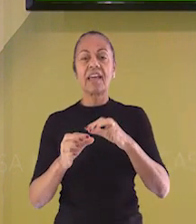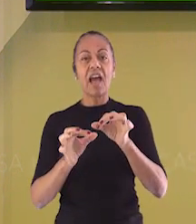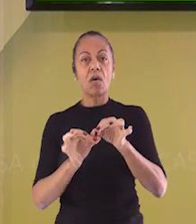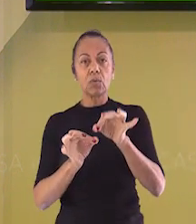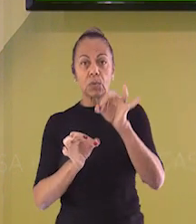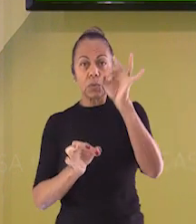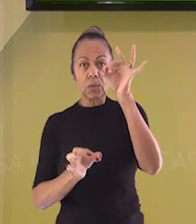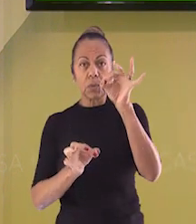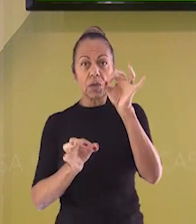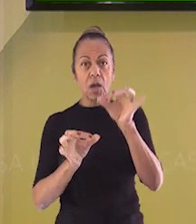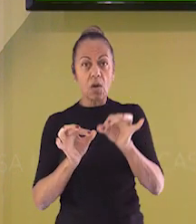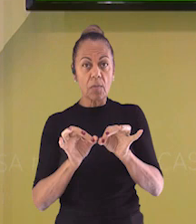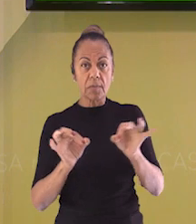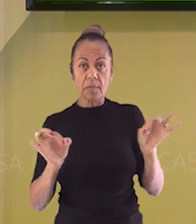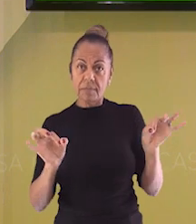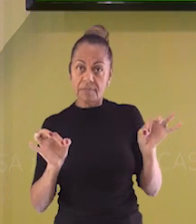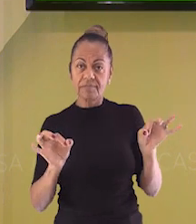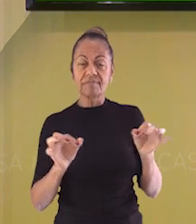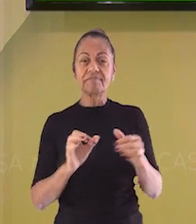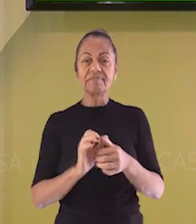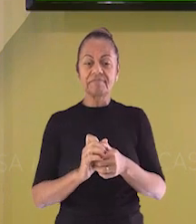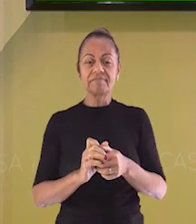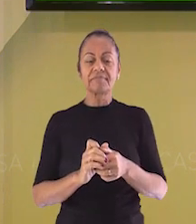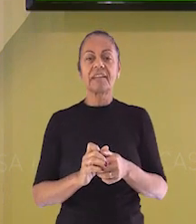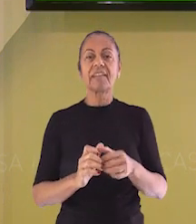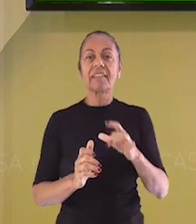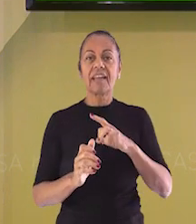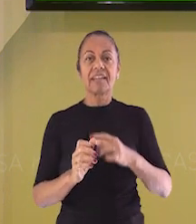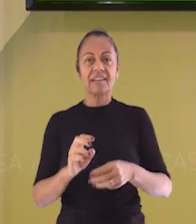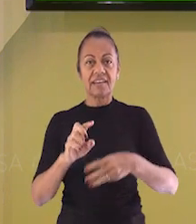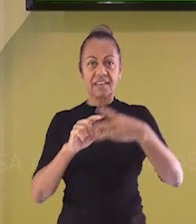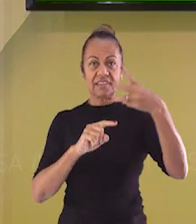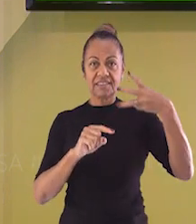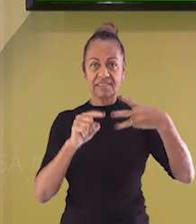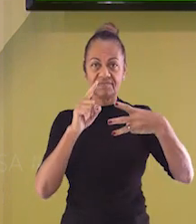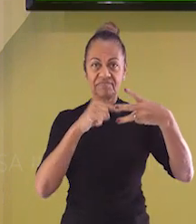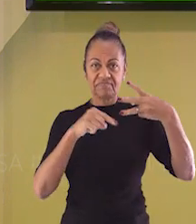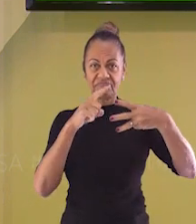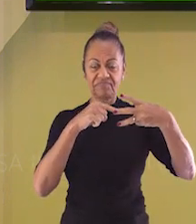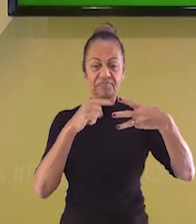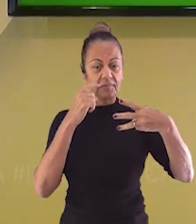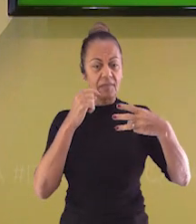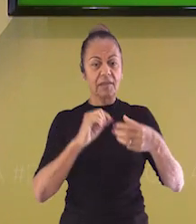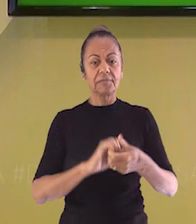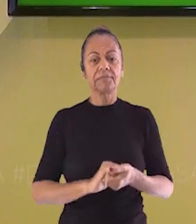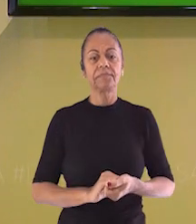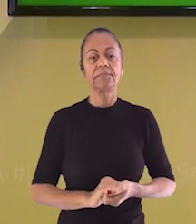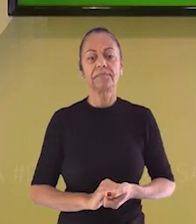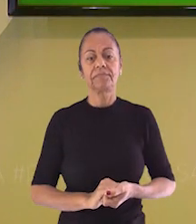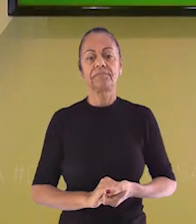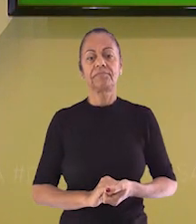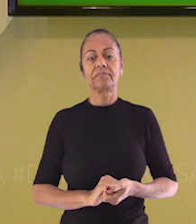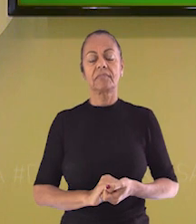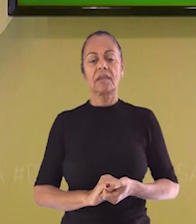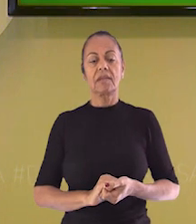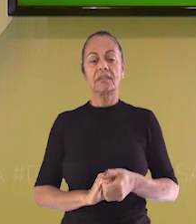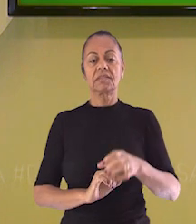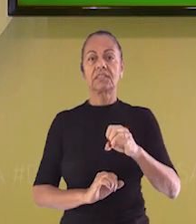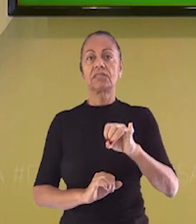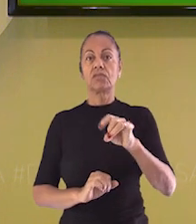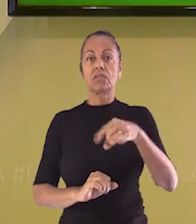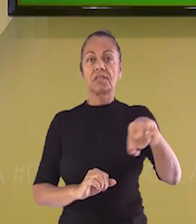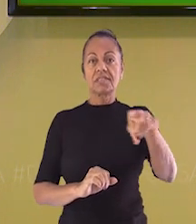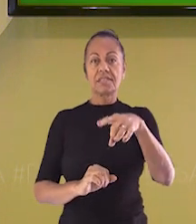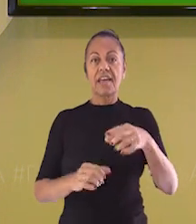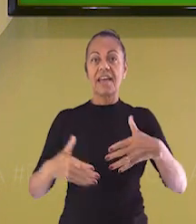altura, comprimento e largura. Então são 3 dimensões. Se você estiver bem animado, você pode